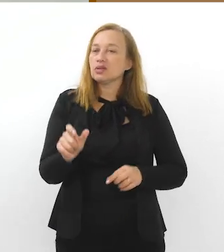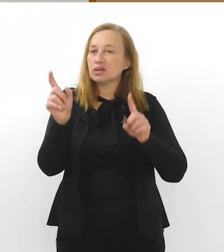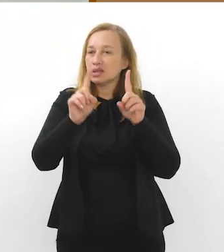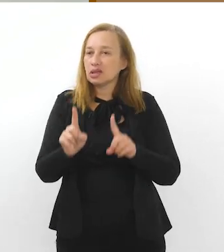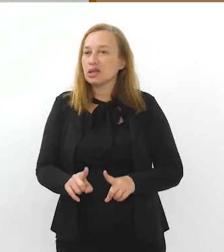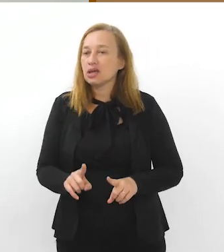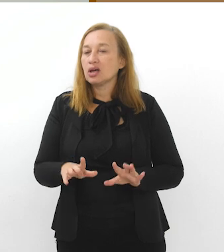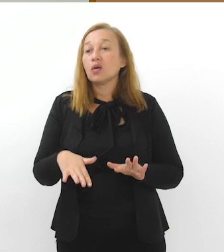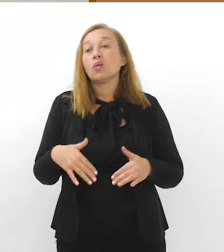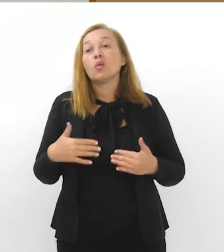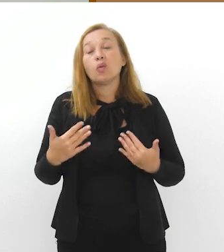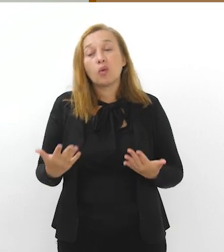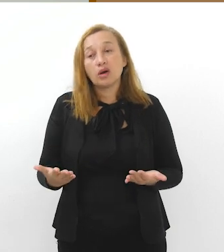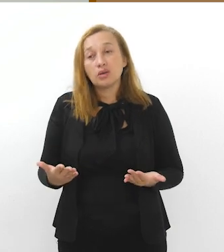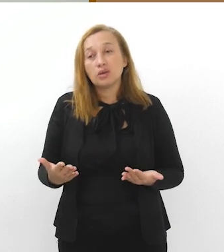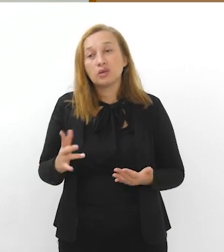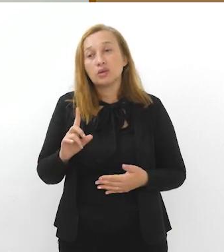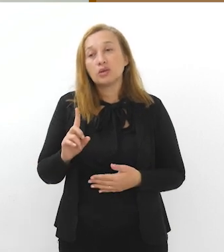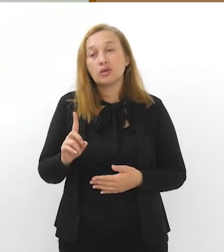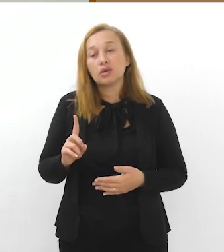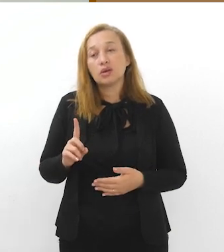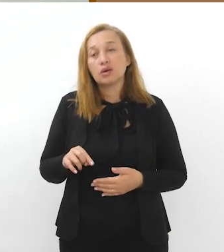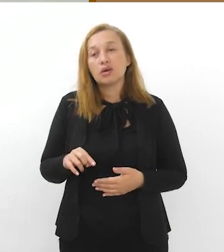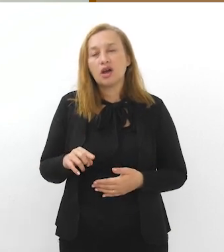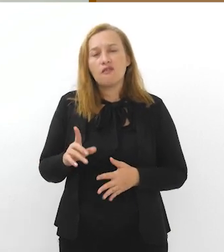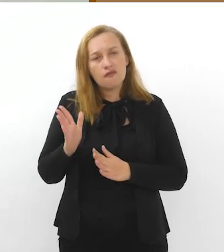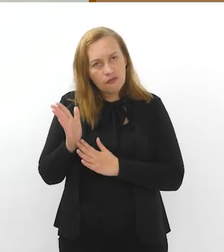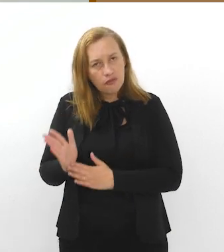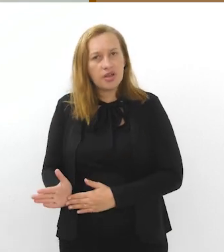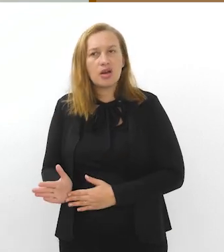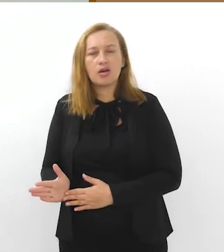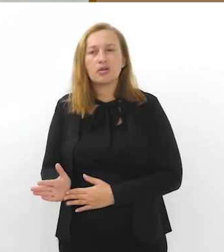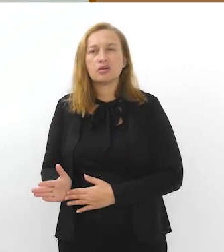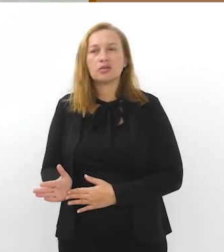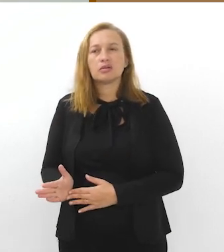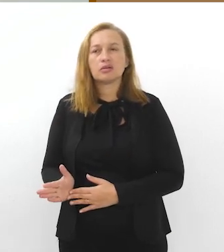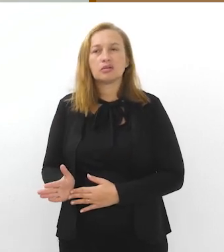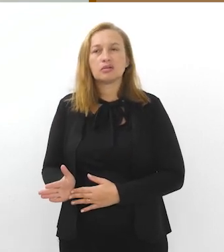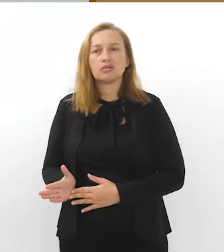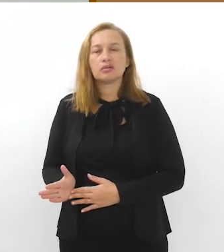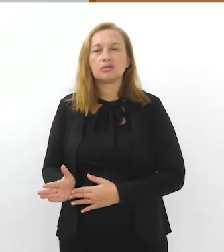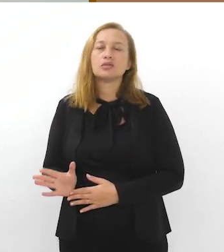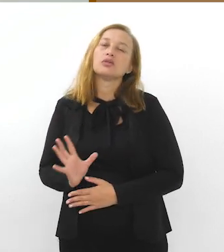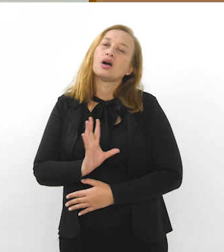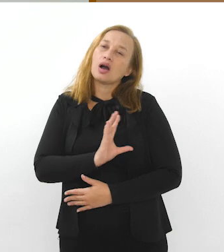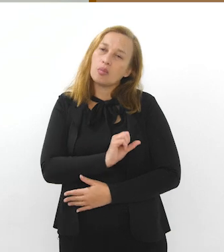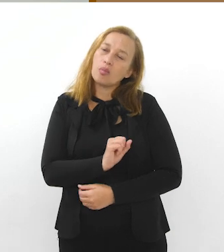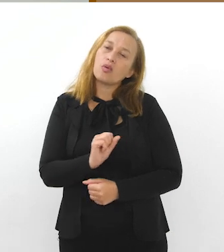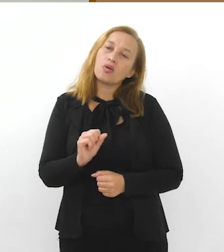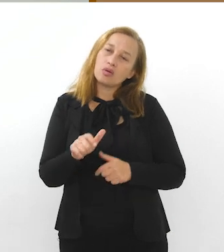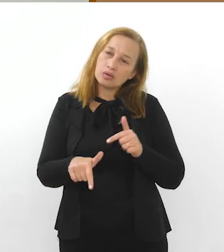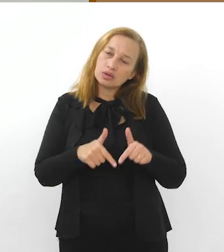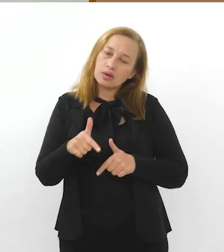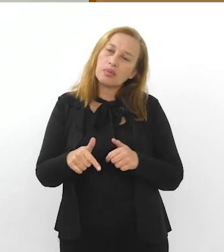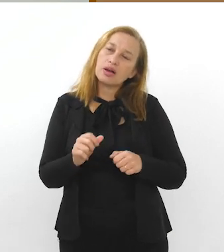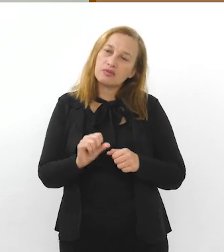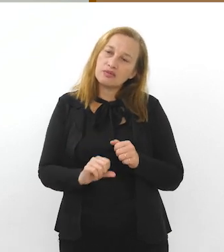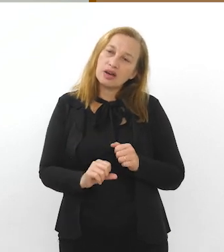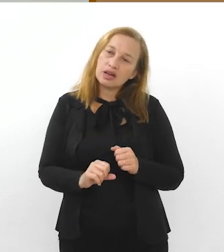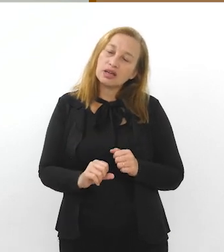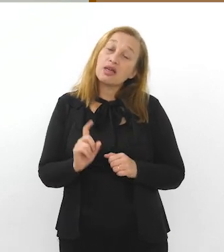deficiente, quando ele é muito fiel, quando ele faz aquilo com paixão mesmo,